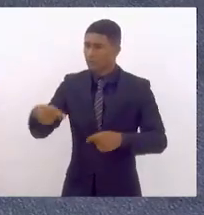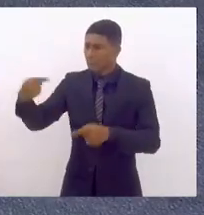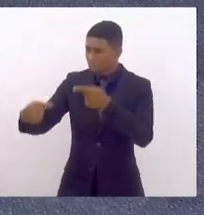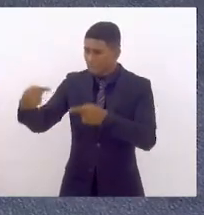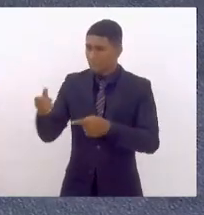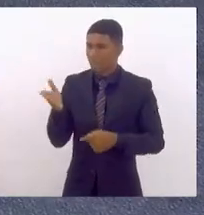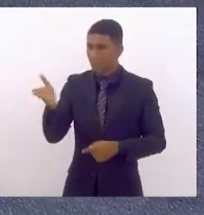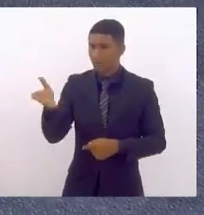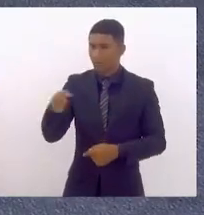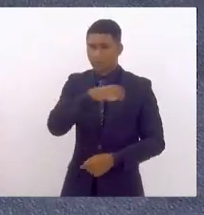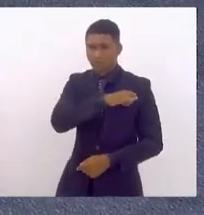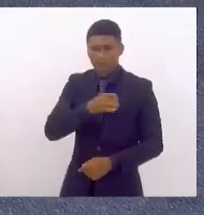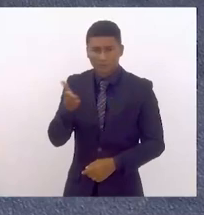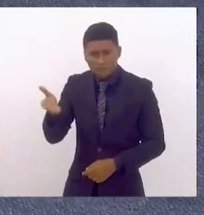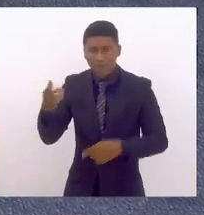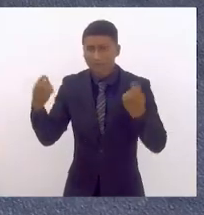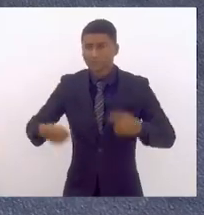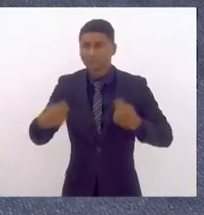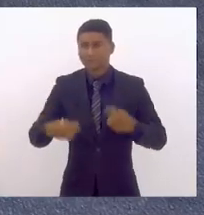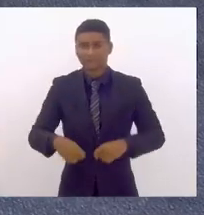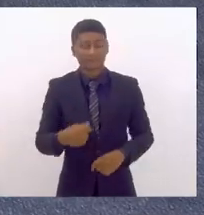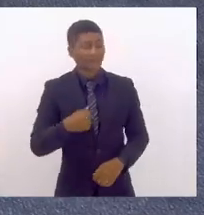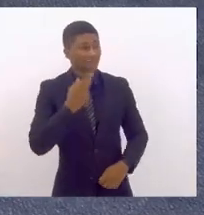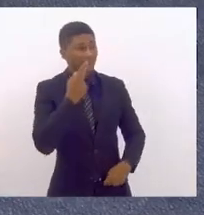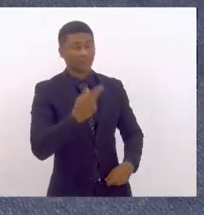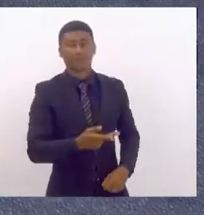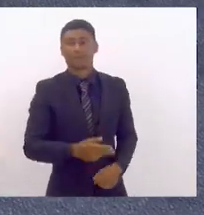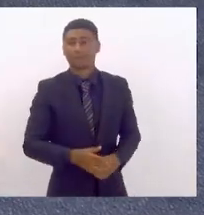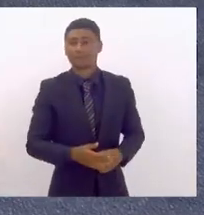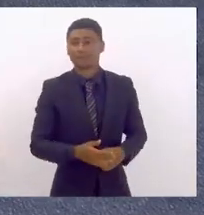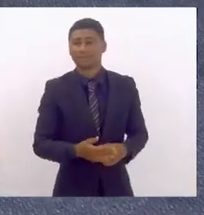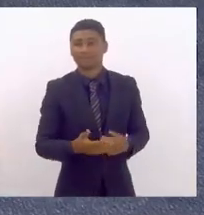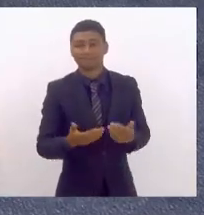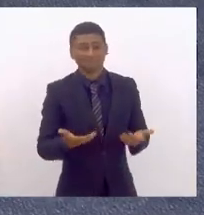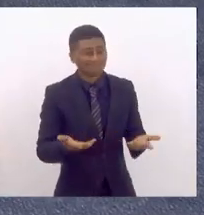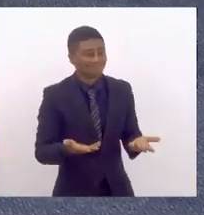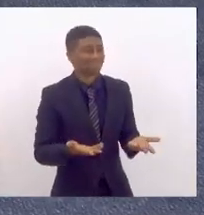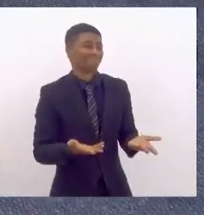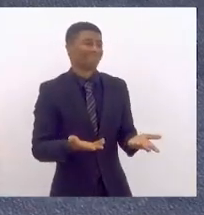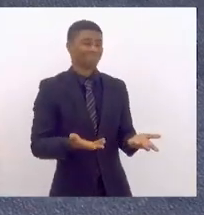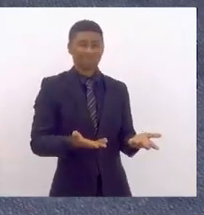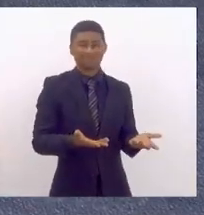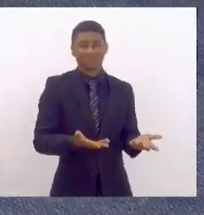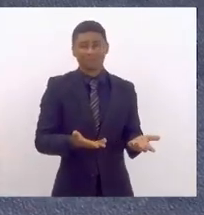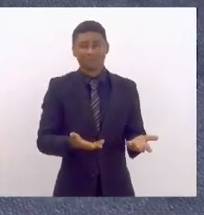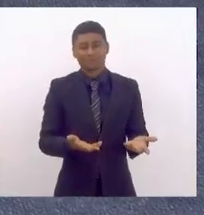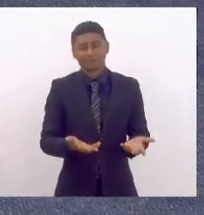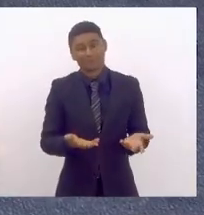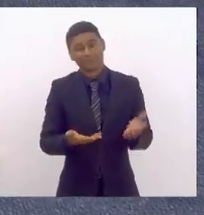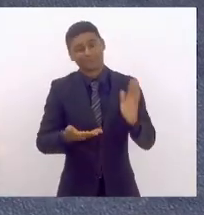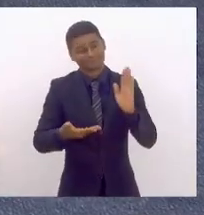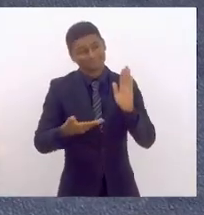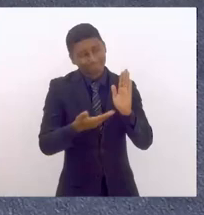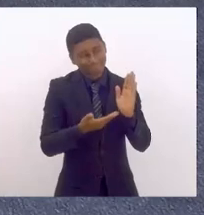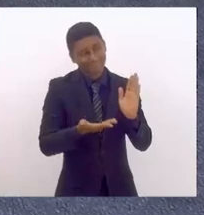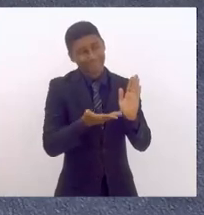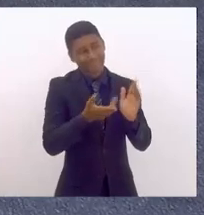político aí no Rio de Janeiro Isso daí é matéria entendeu de